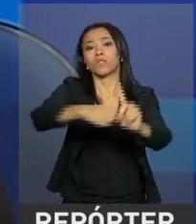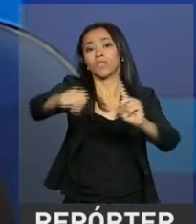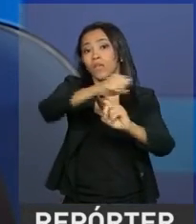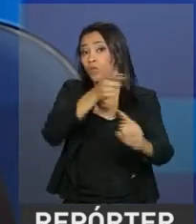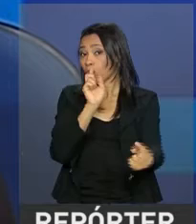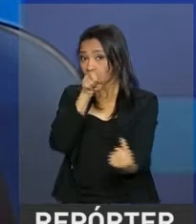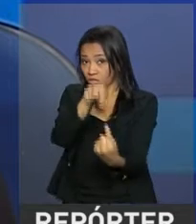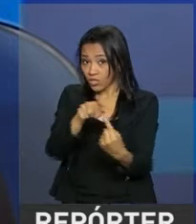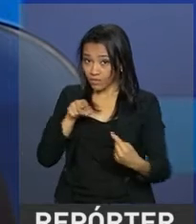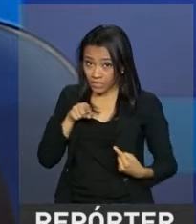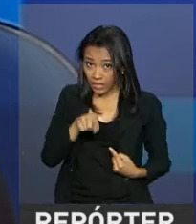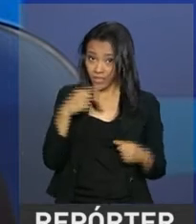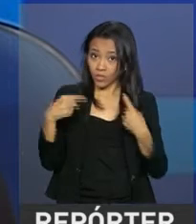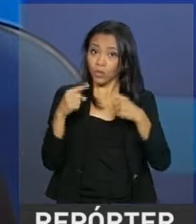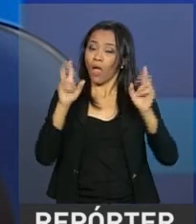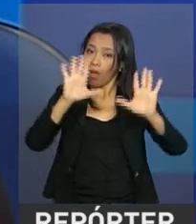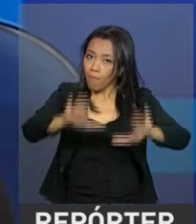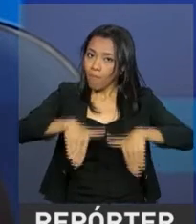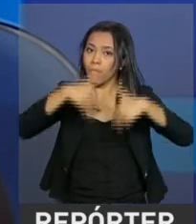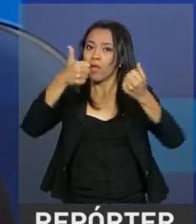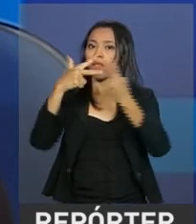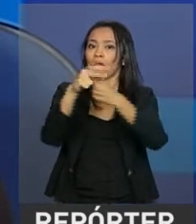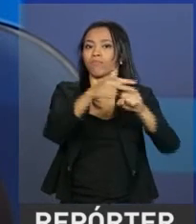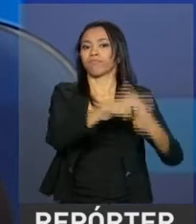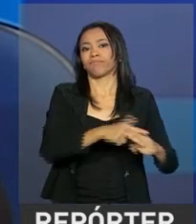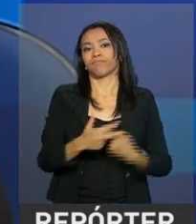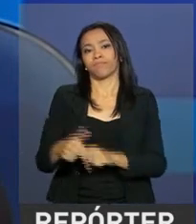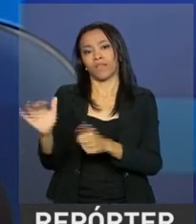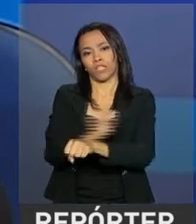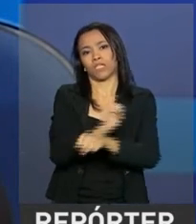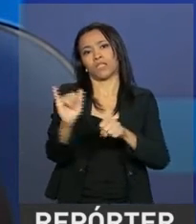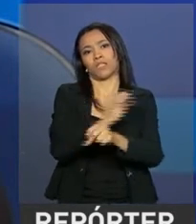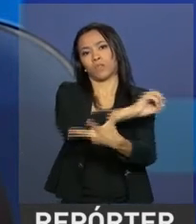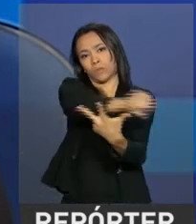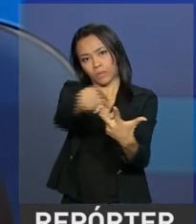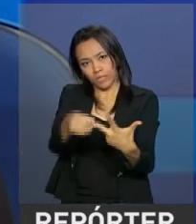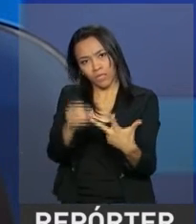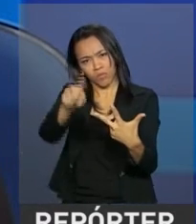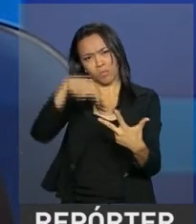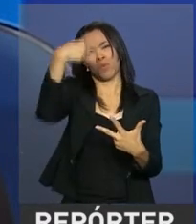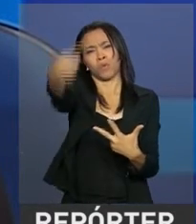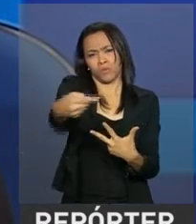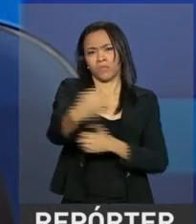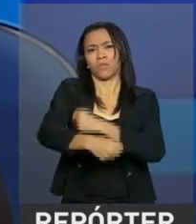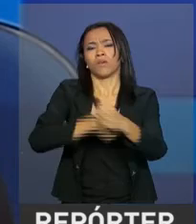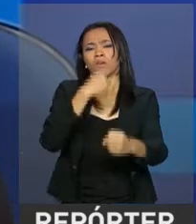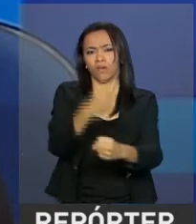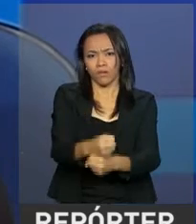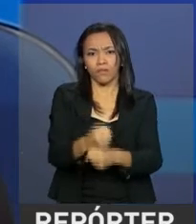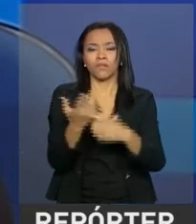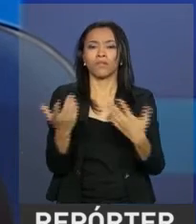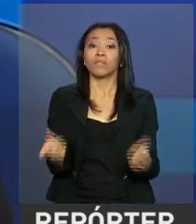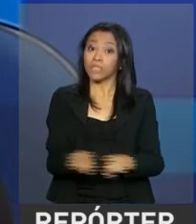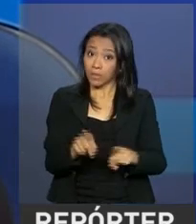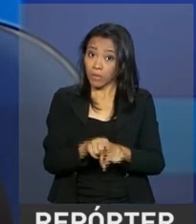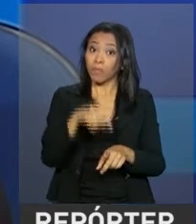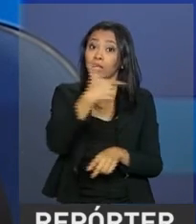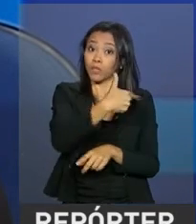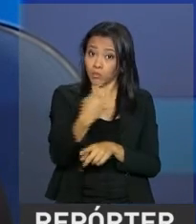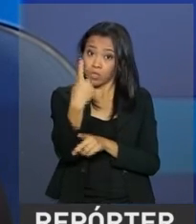objetivo aprimorar momento num exame para o próximo ano 2017 e também para